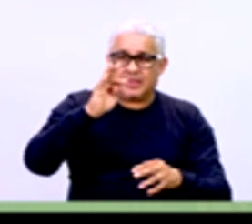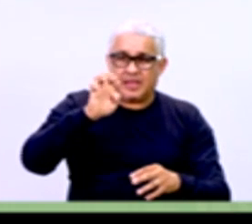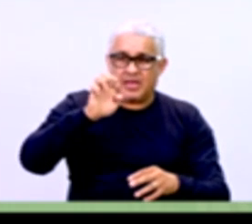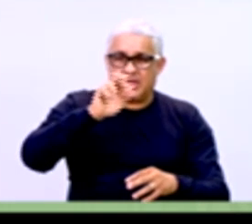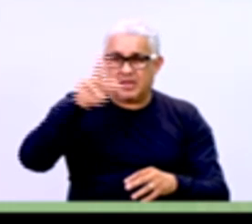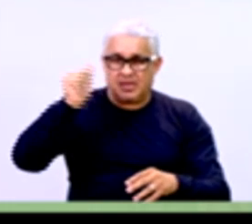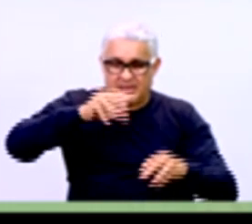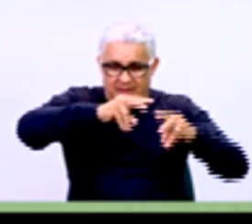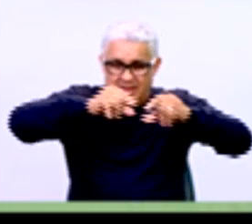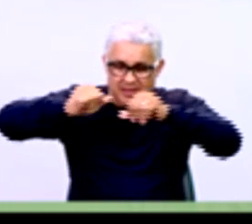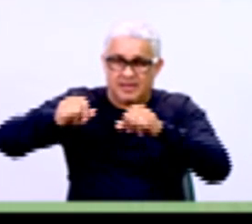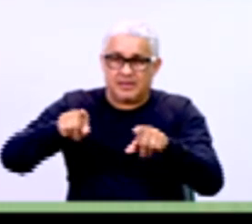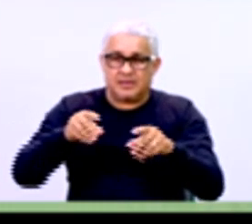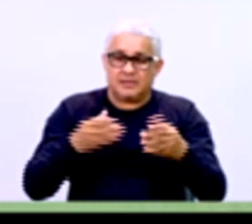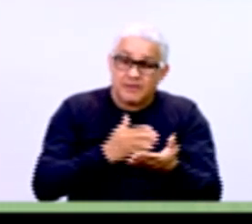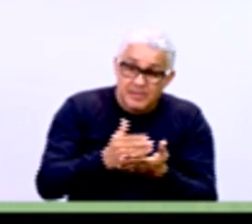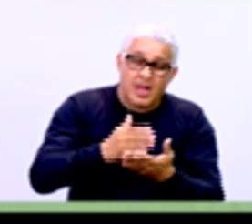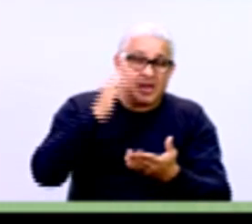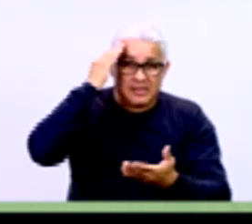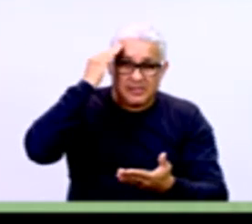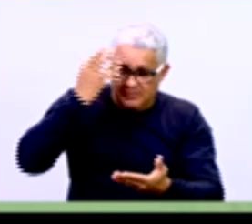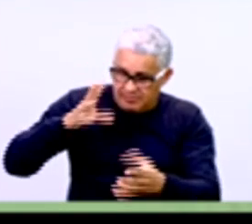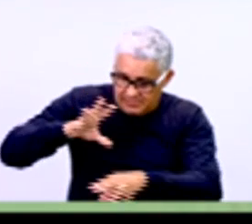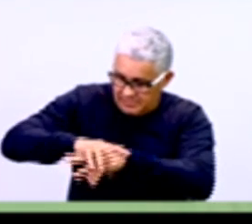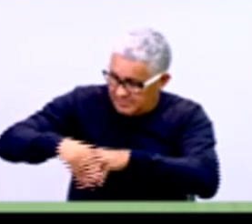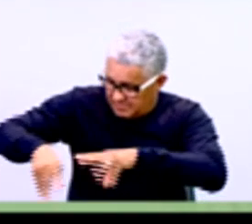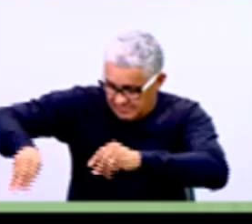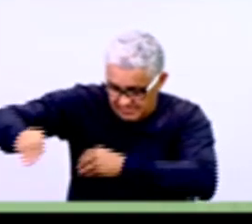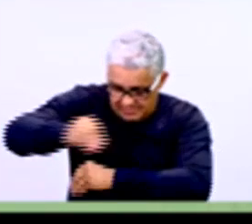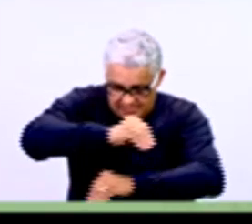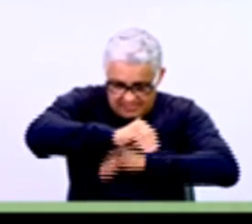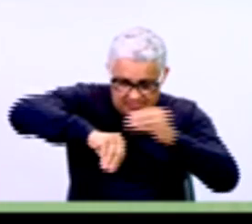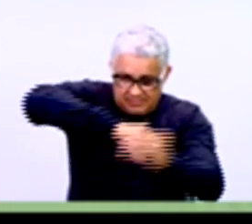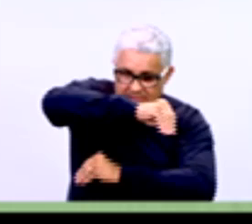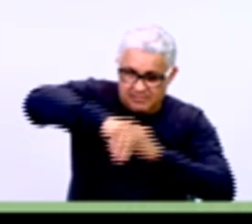começa a entender-se como parte do meio, certo?